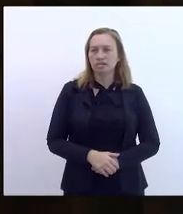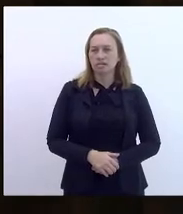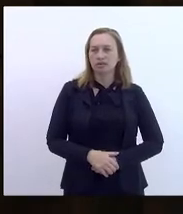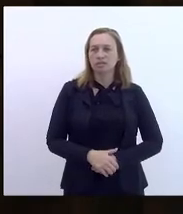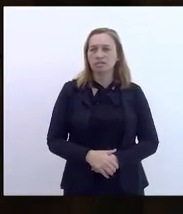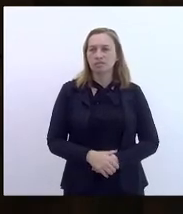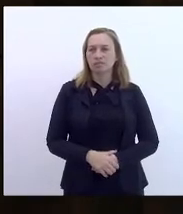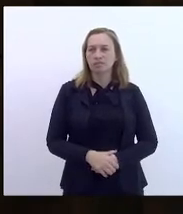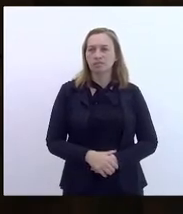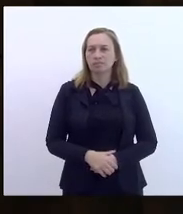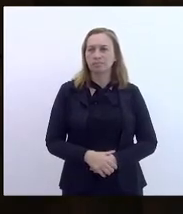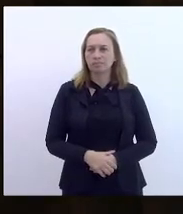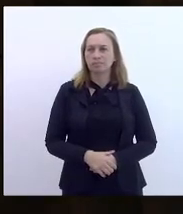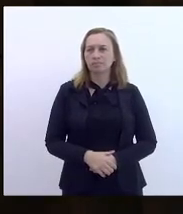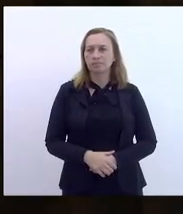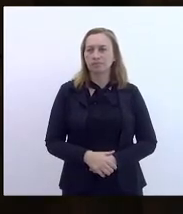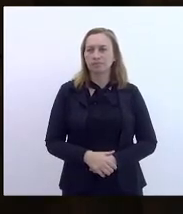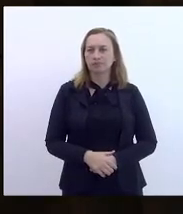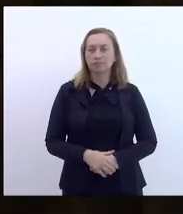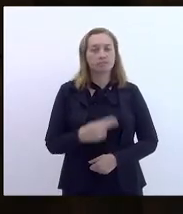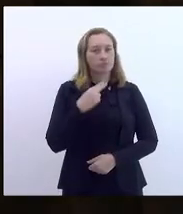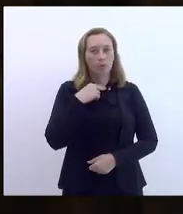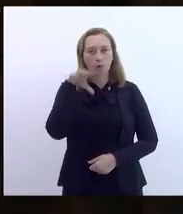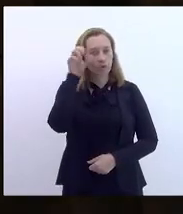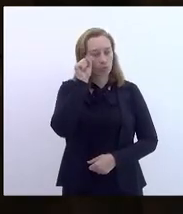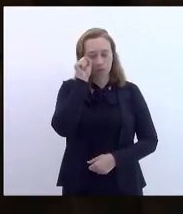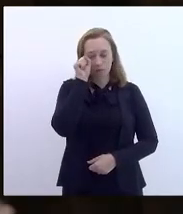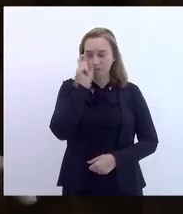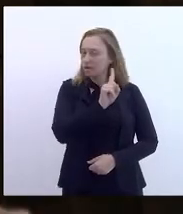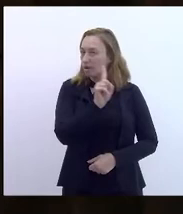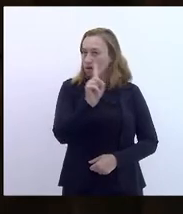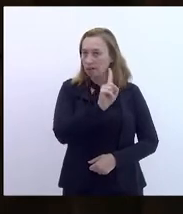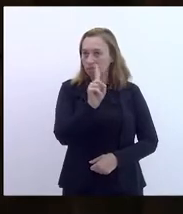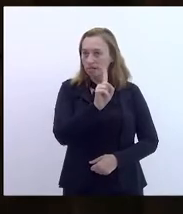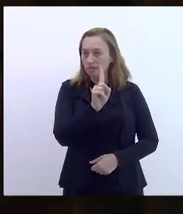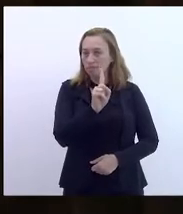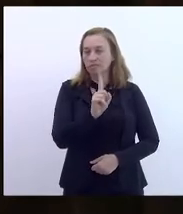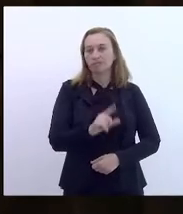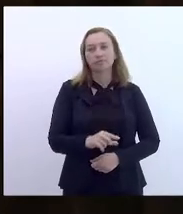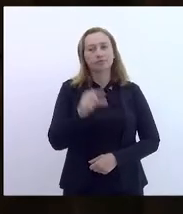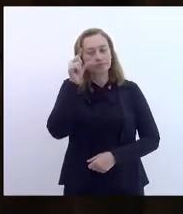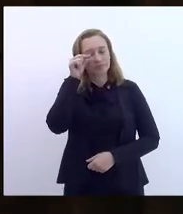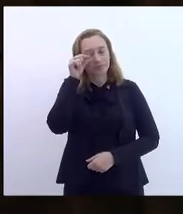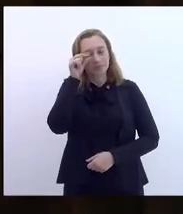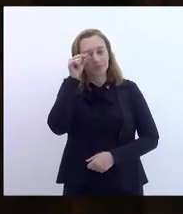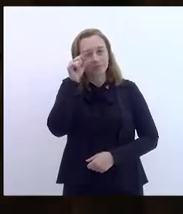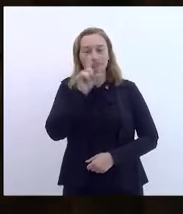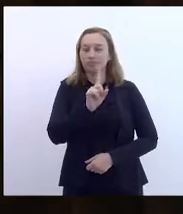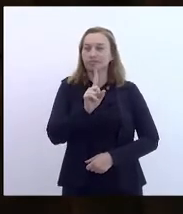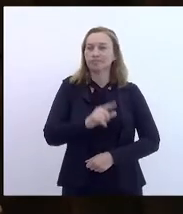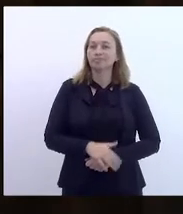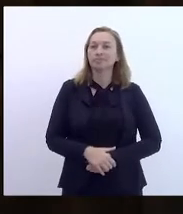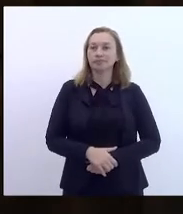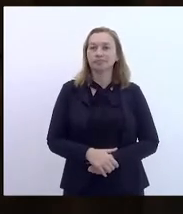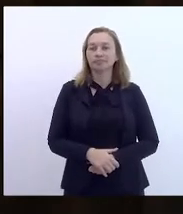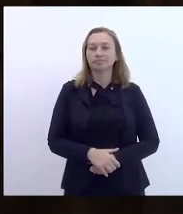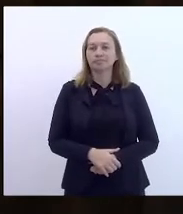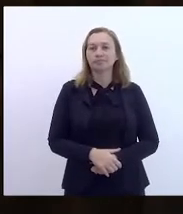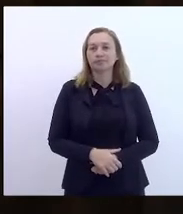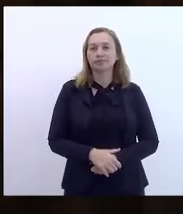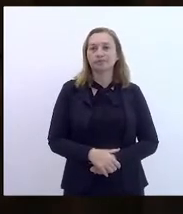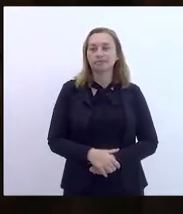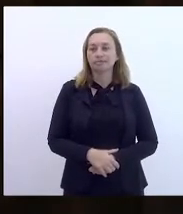isso aí é isso aí a gente não pode dormir não pode curtir a gente até pode cochilar né envergar mas não